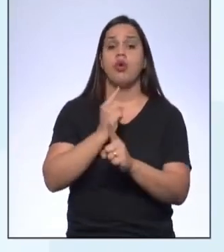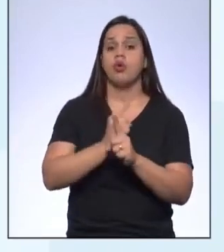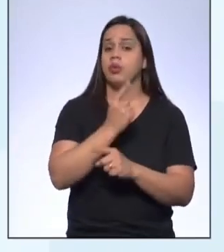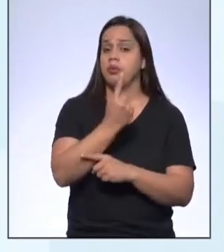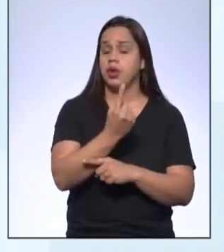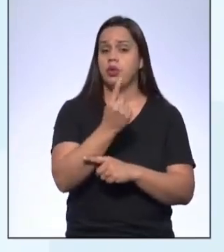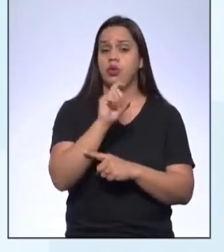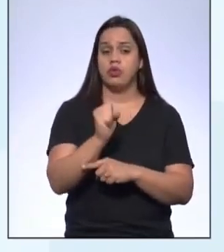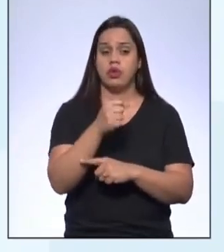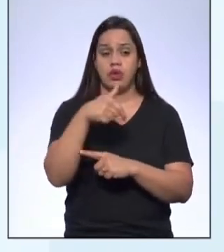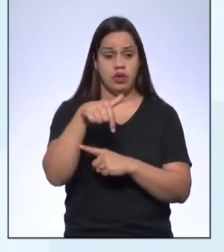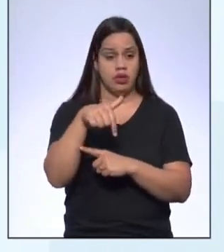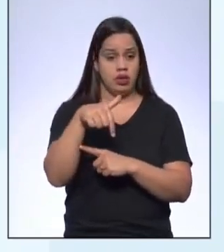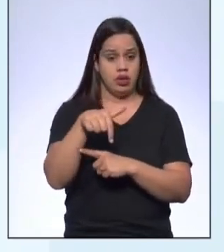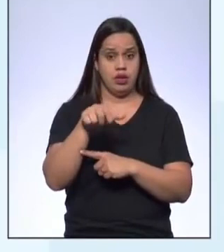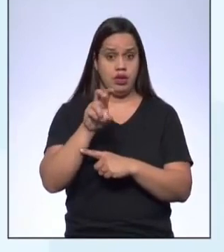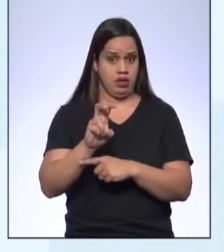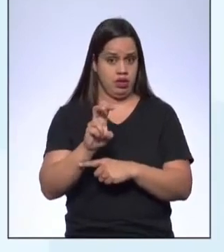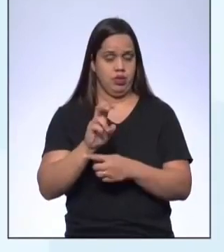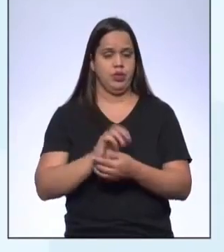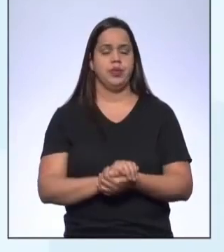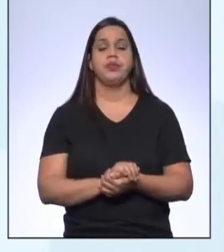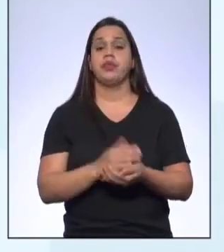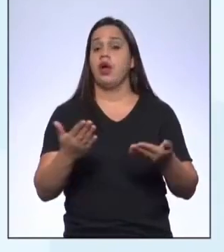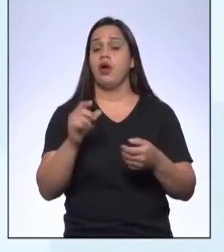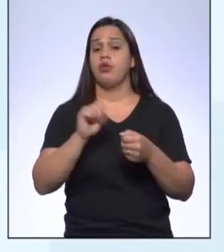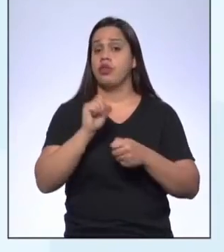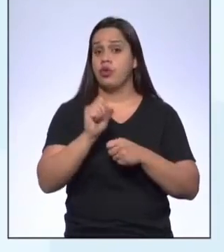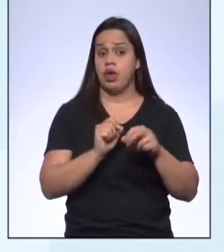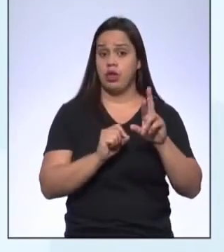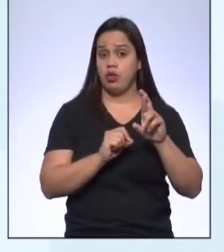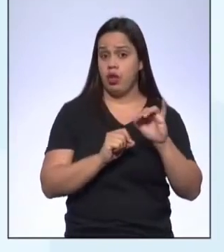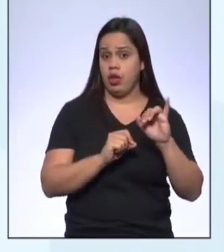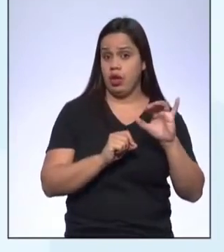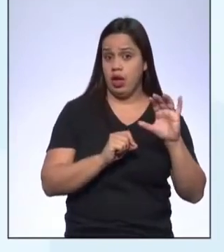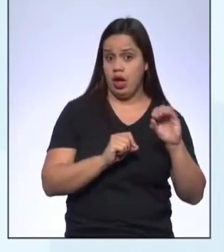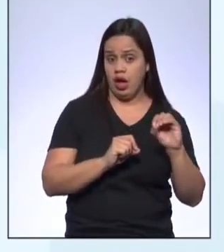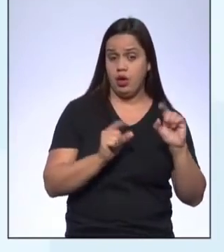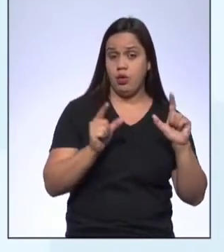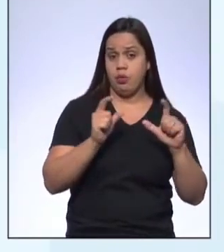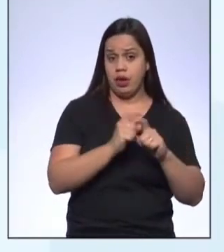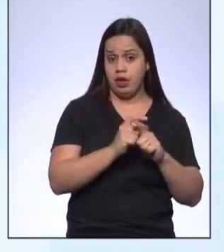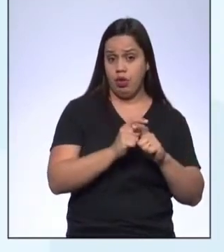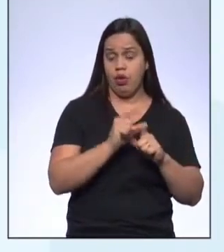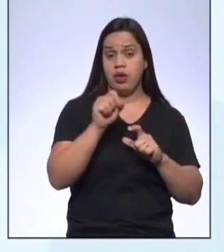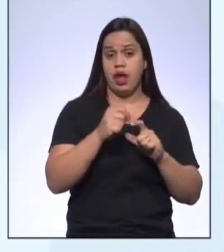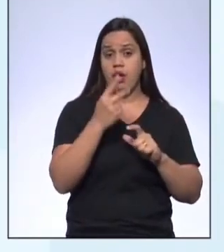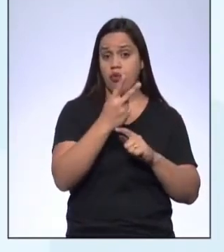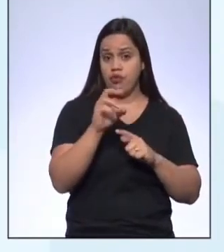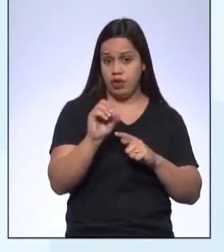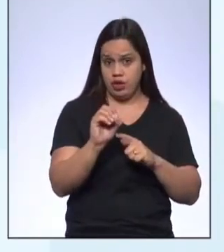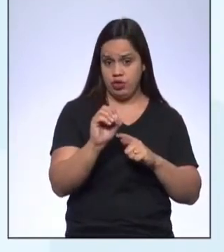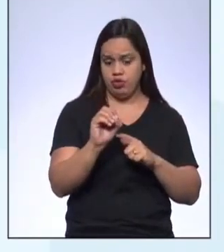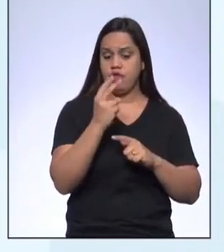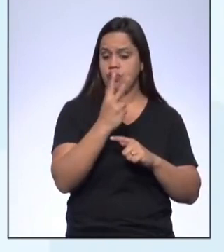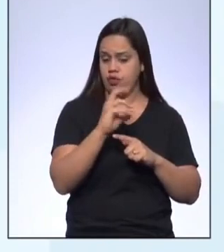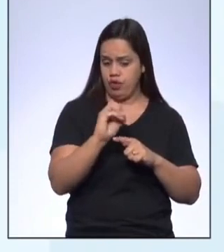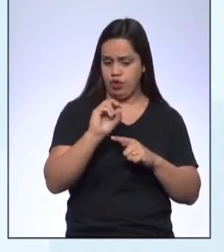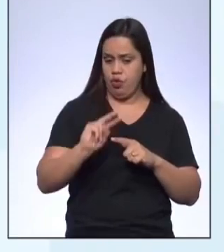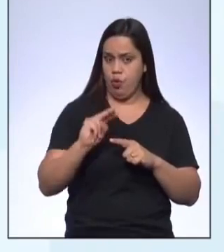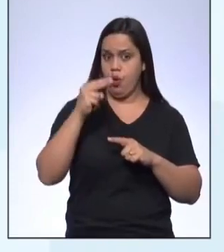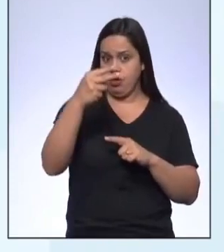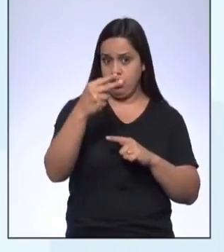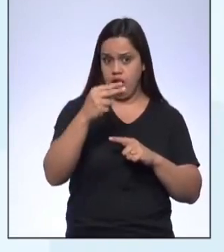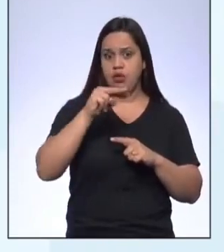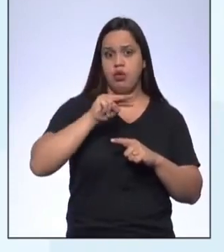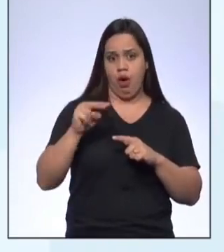1.875, ok. Fiz isso daí. Vou fazer agora do raio menor. Raio menor é o 20. 20 ao quadrado,